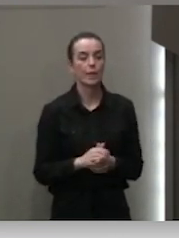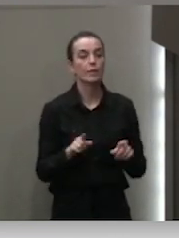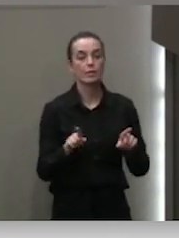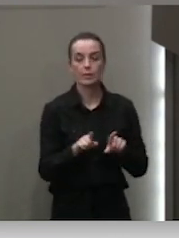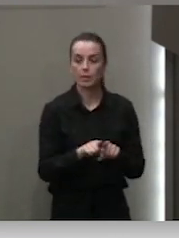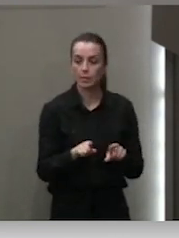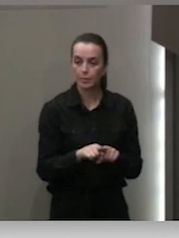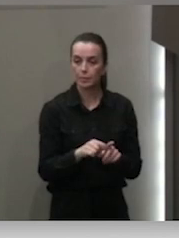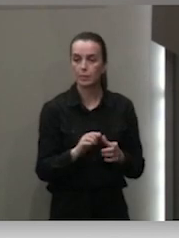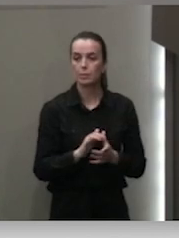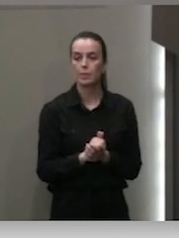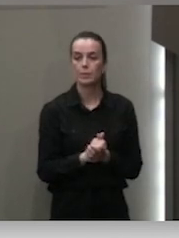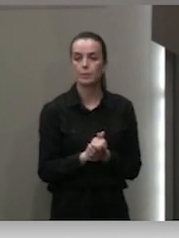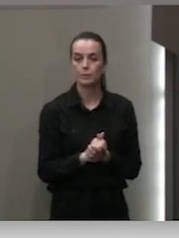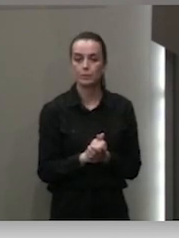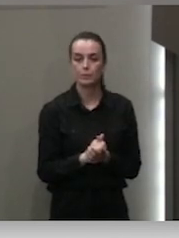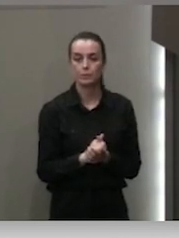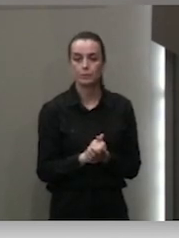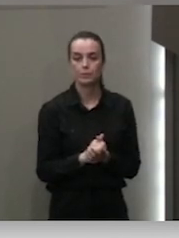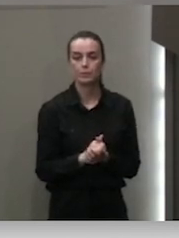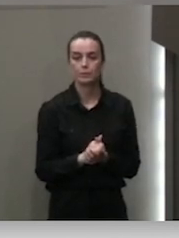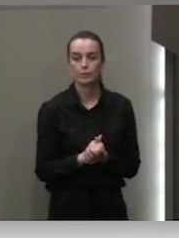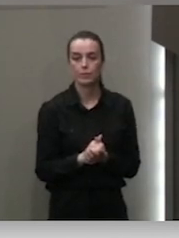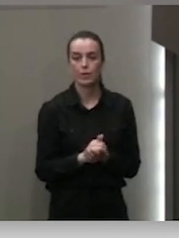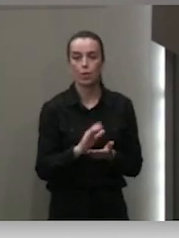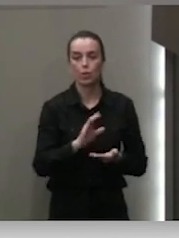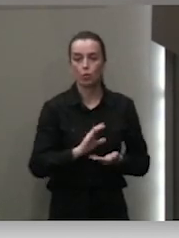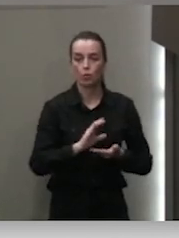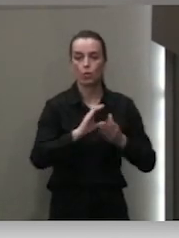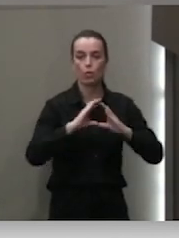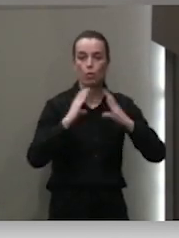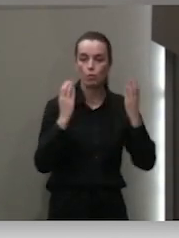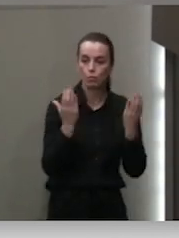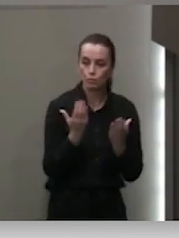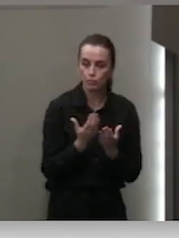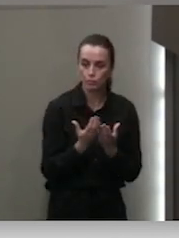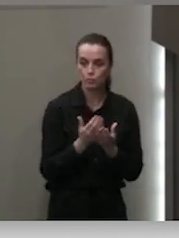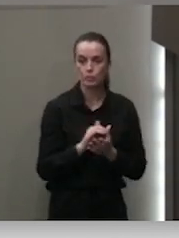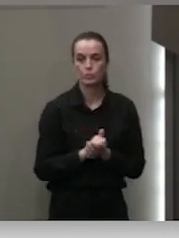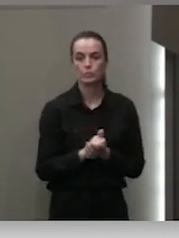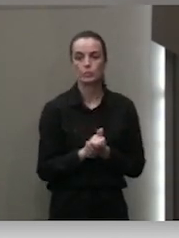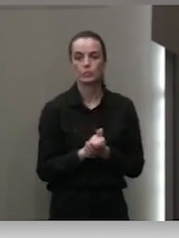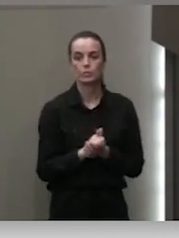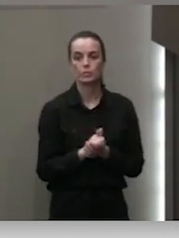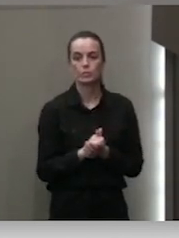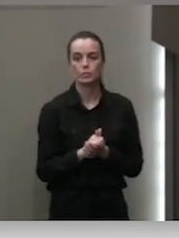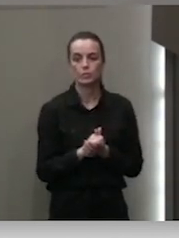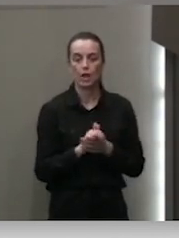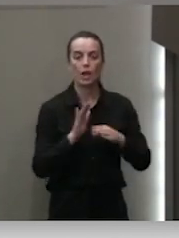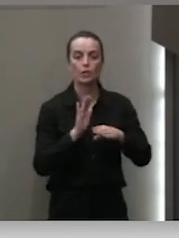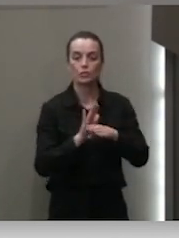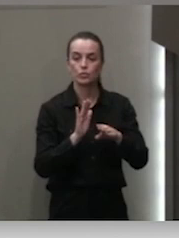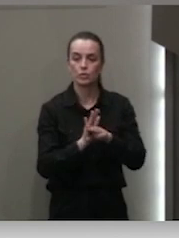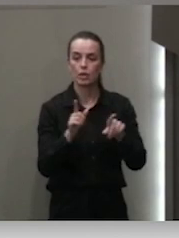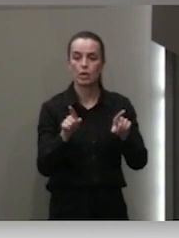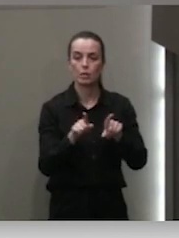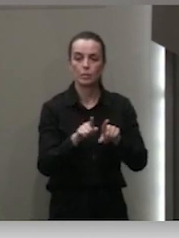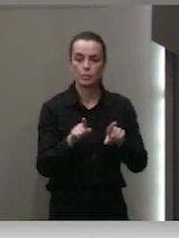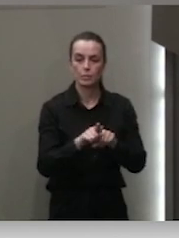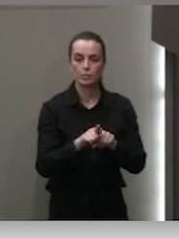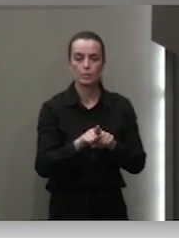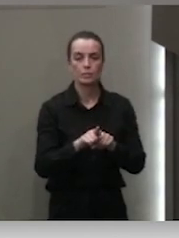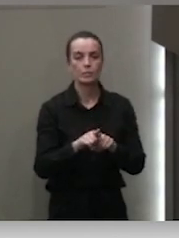pelo pelo pelo Michel ajudamos a uma a a alma que atende